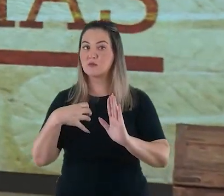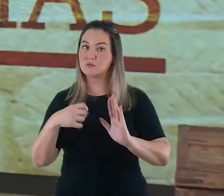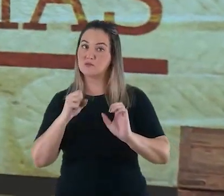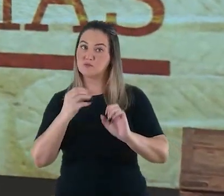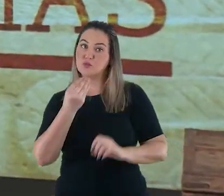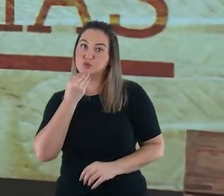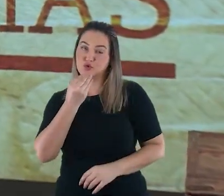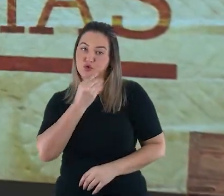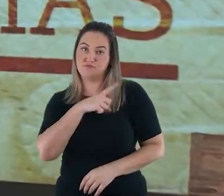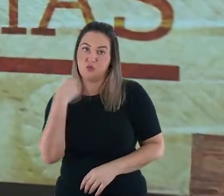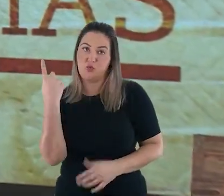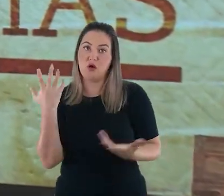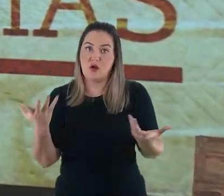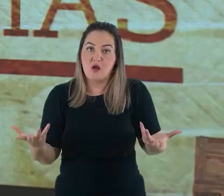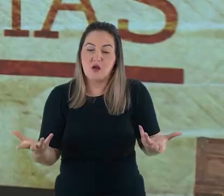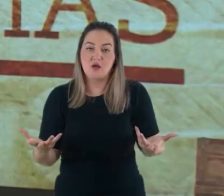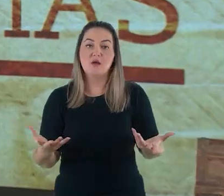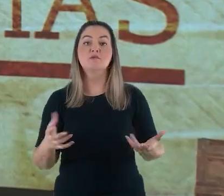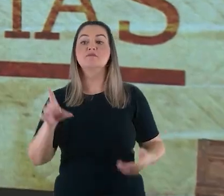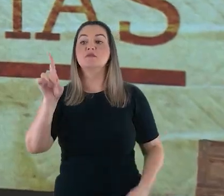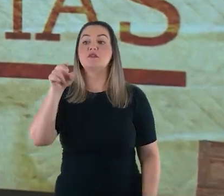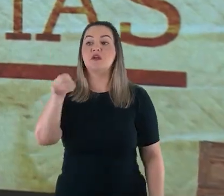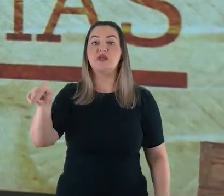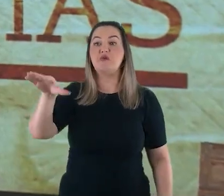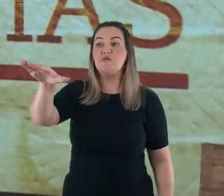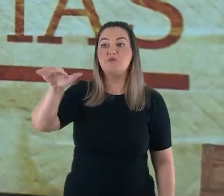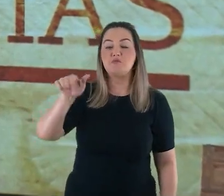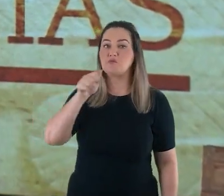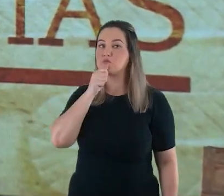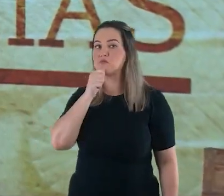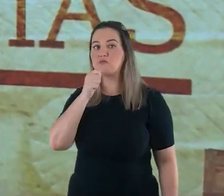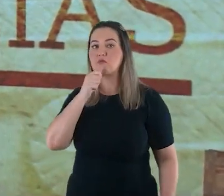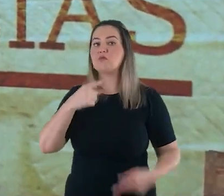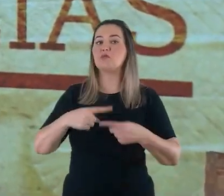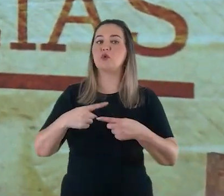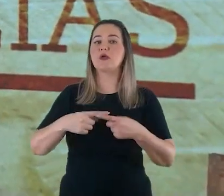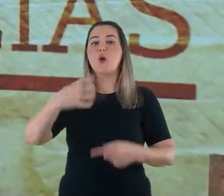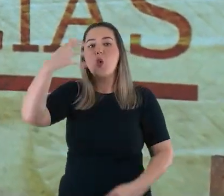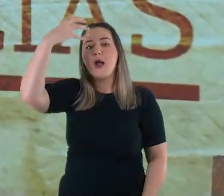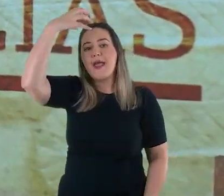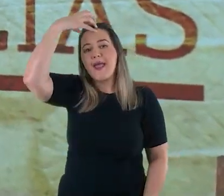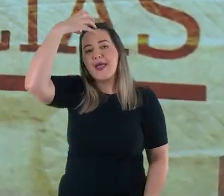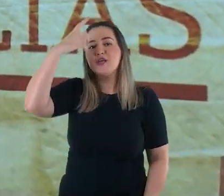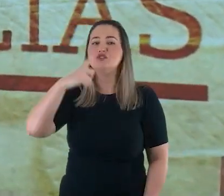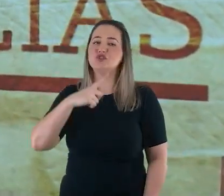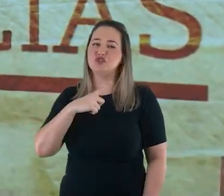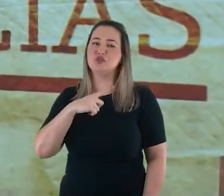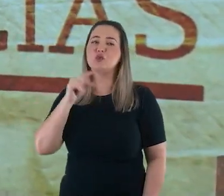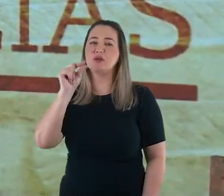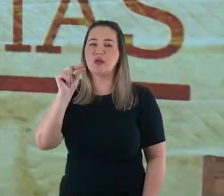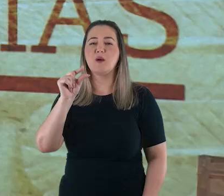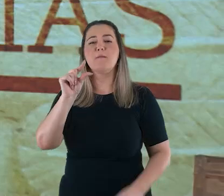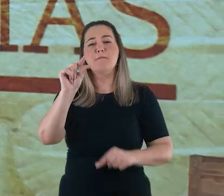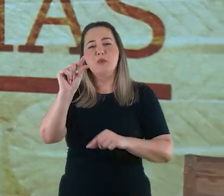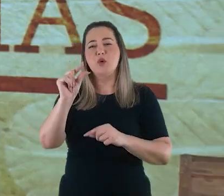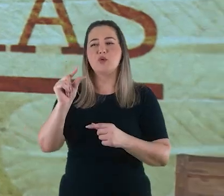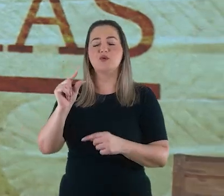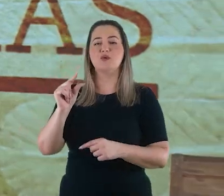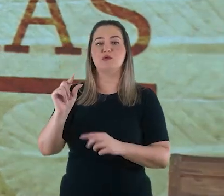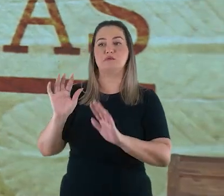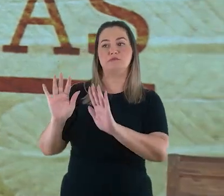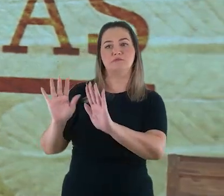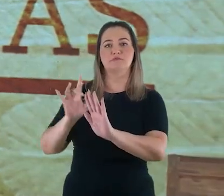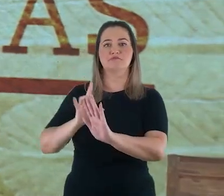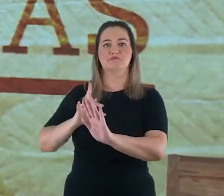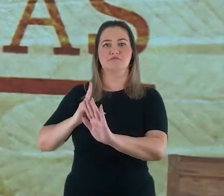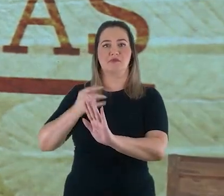como eu disse, talvez não foi convocado por Nabucodonosor porque o rei nutria um certo temor pelo poder do